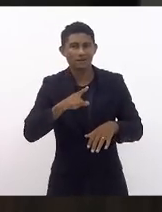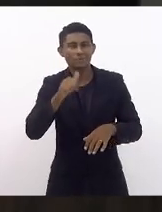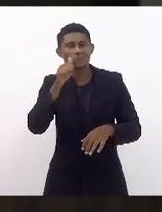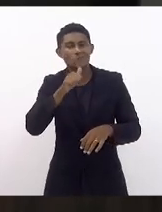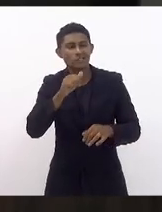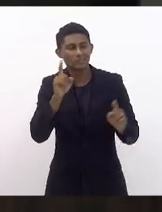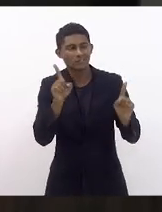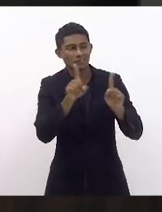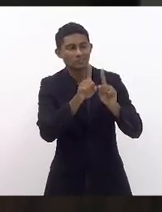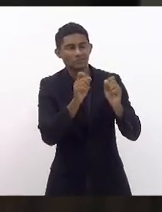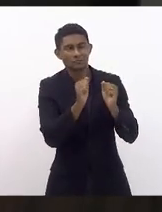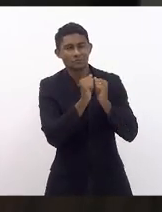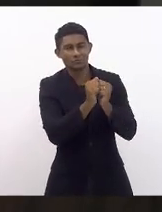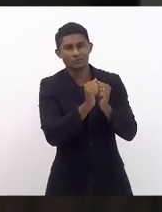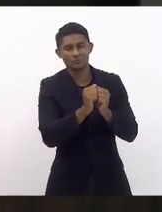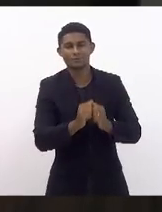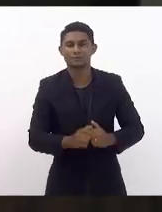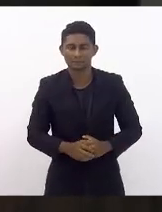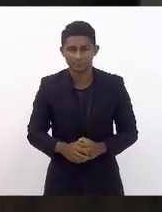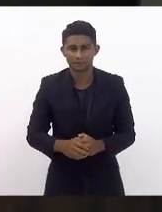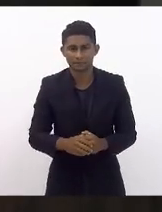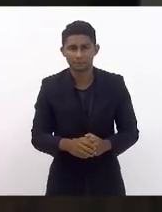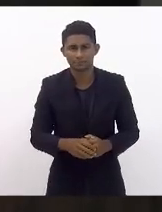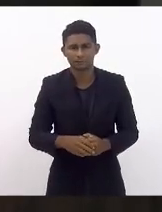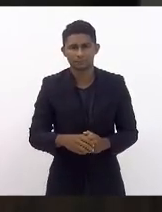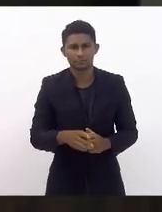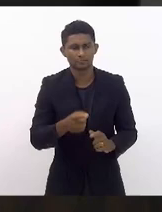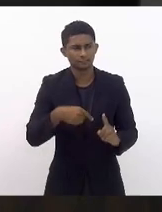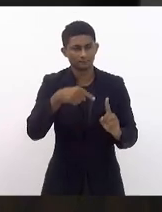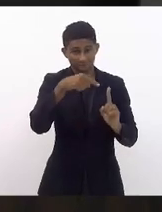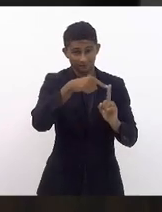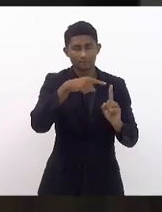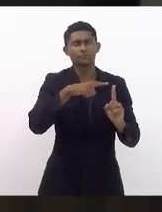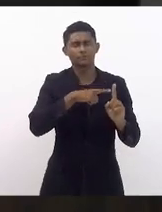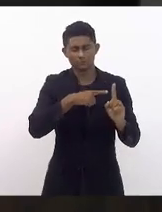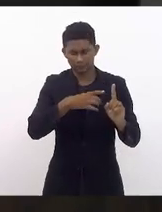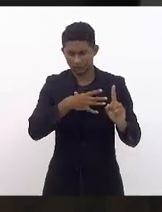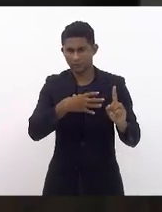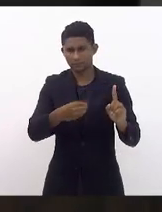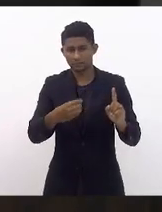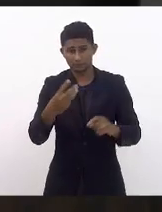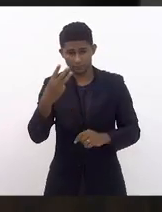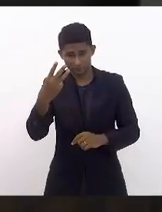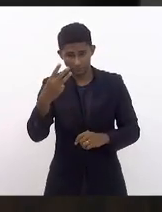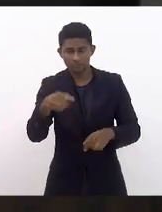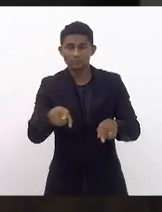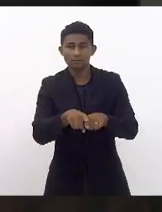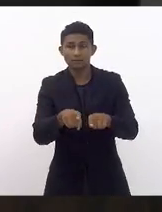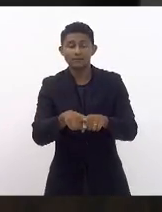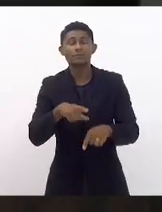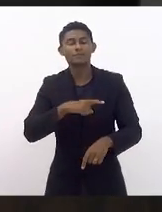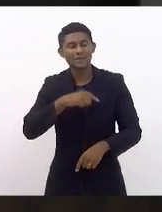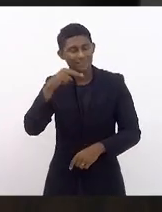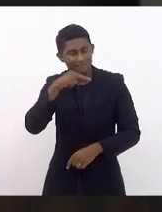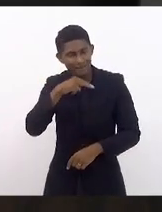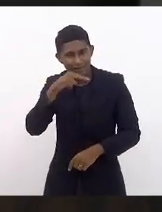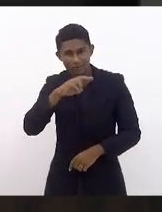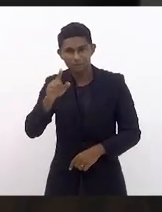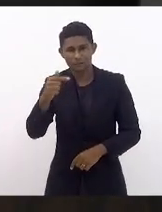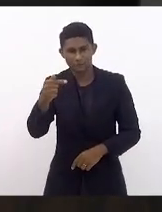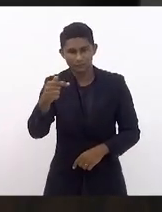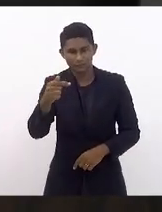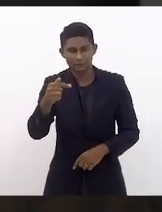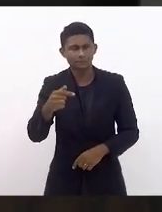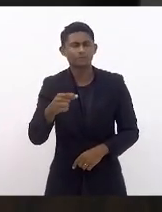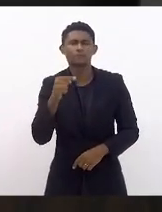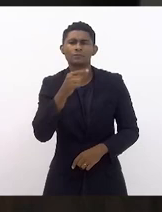mulher. Mário Vaz tem 3 filhos e 7 lindos netos. Usa um adjetivo